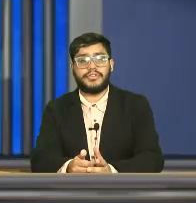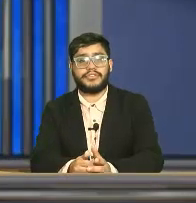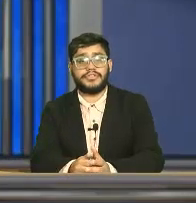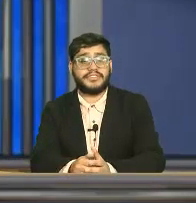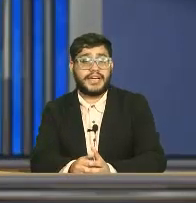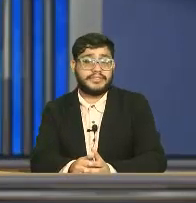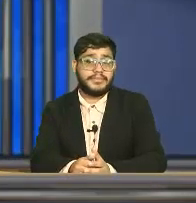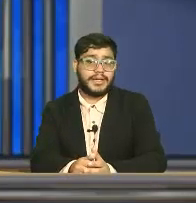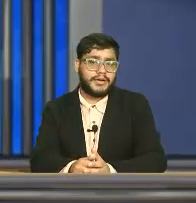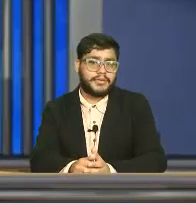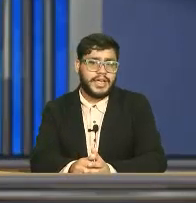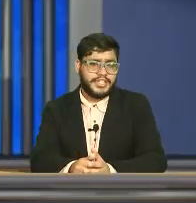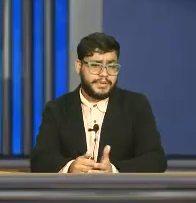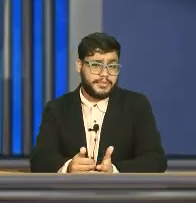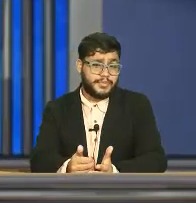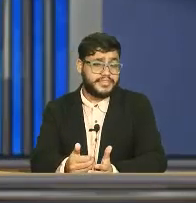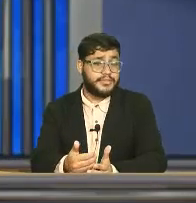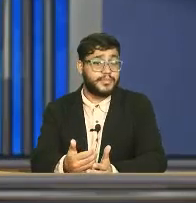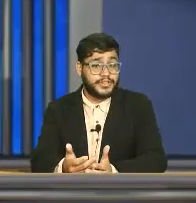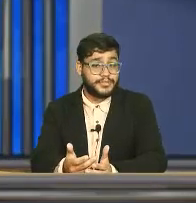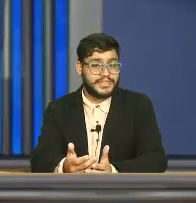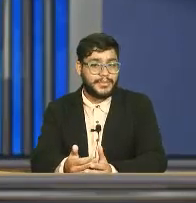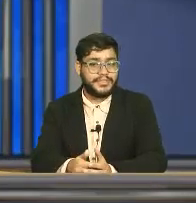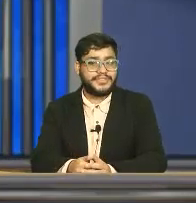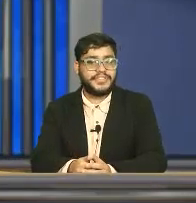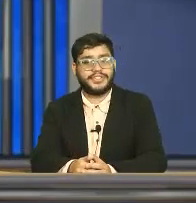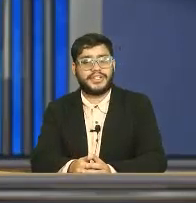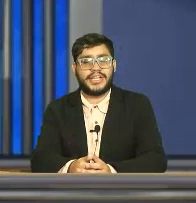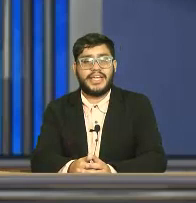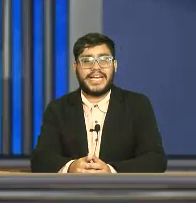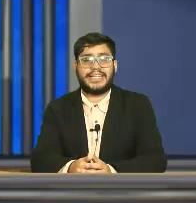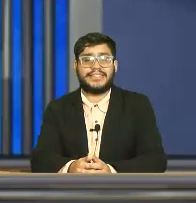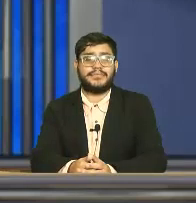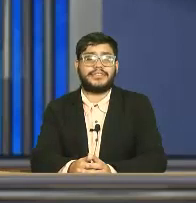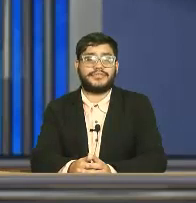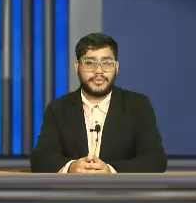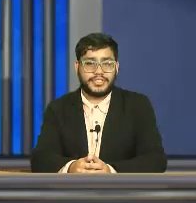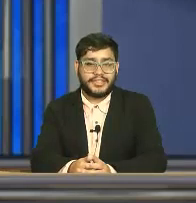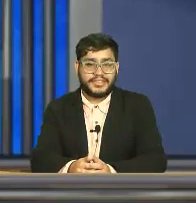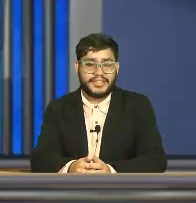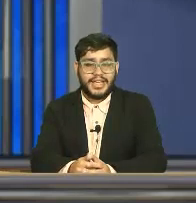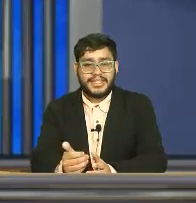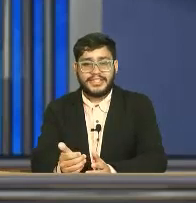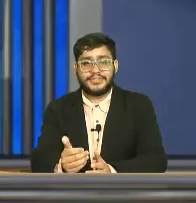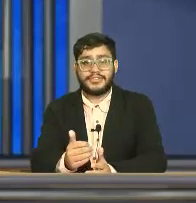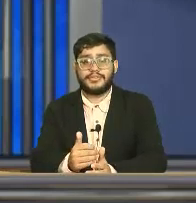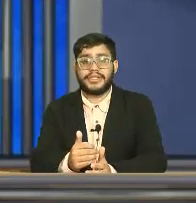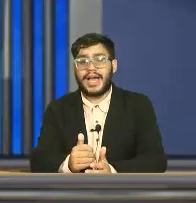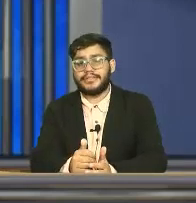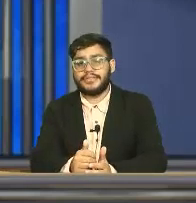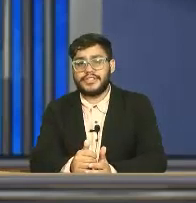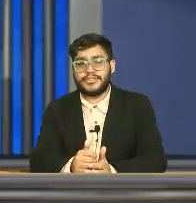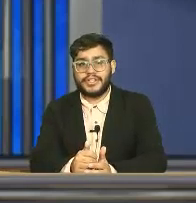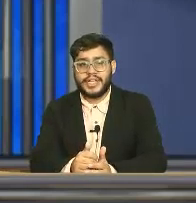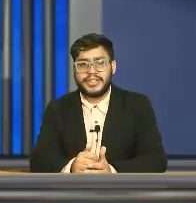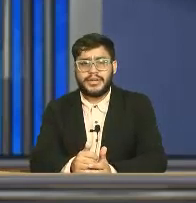edição do nosso noticiário semanal. Esperamos por você no próximo sábado, às 20 horas, e agradecemos a sua audiência. Deixe os seus